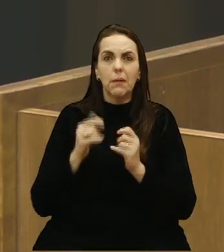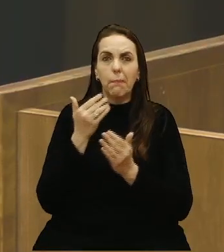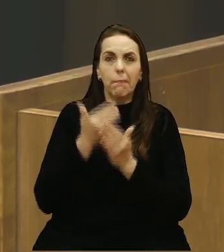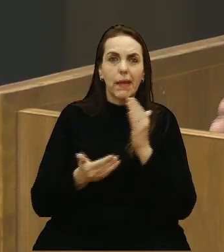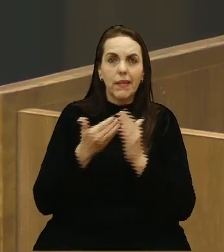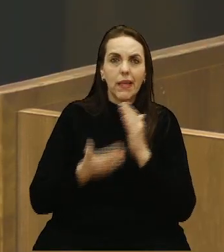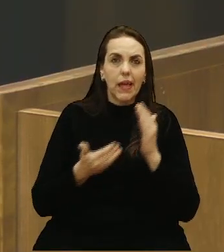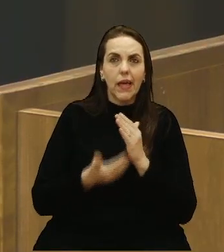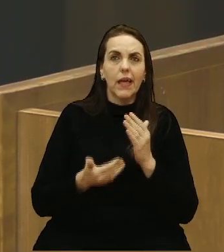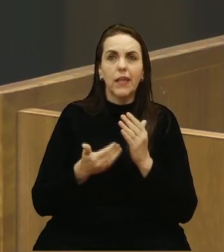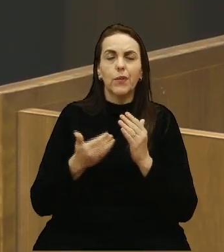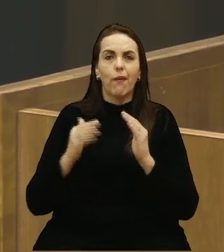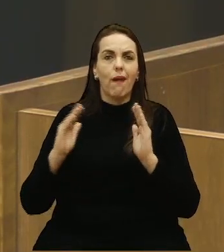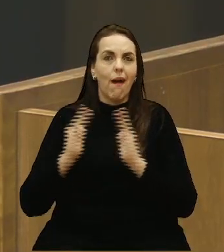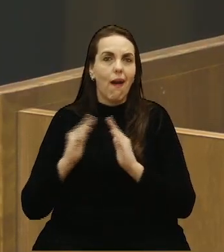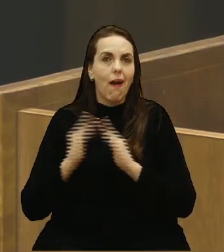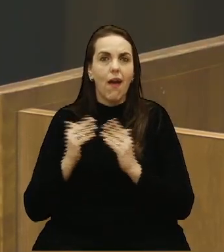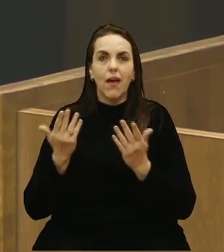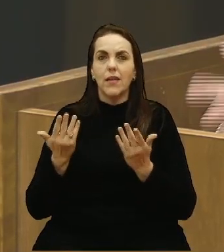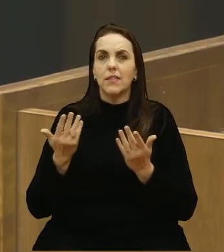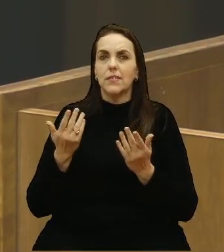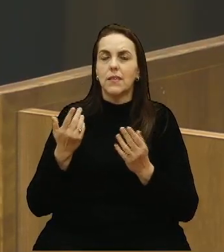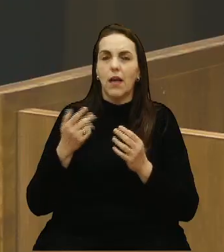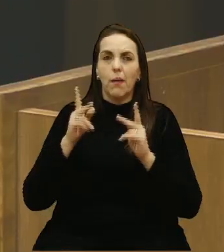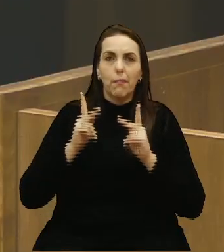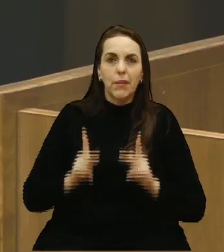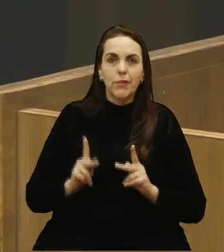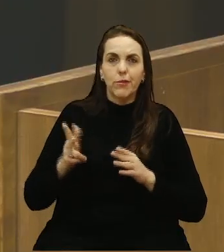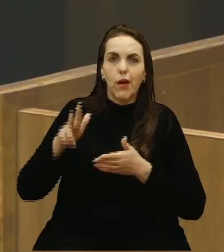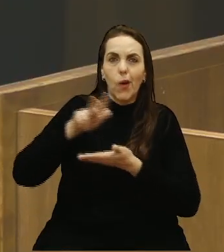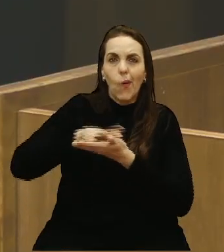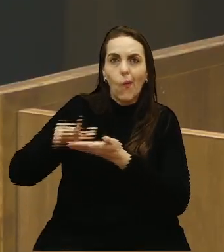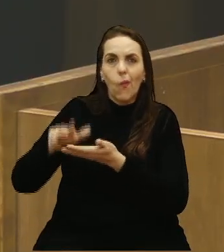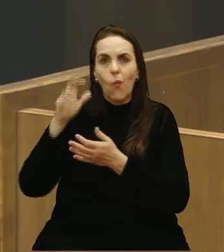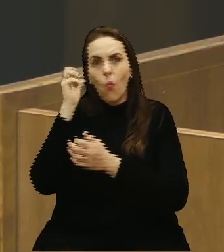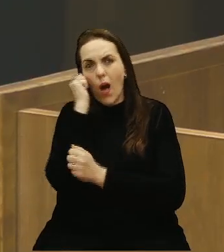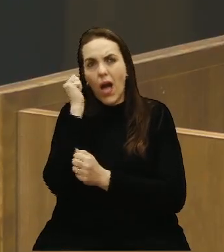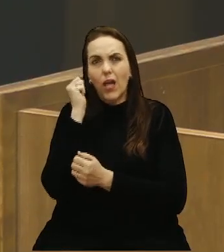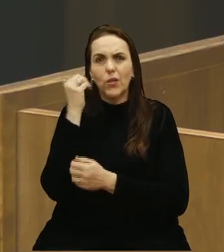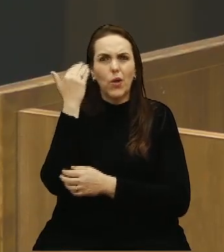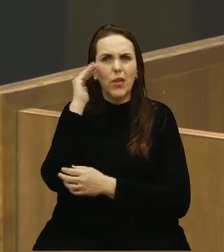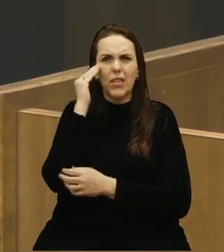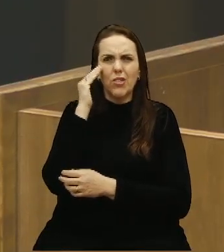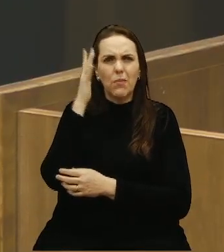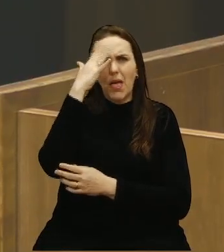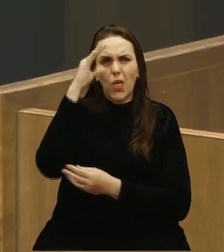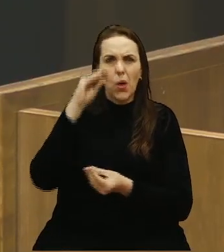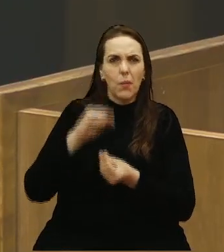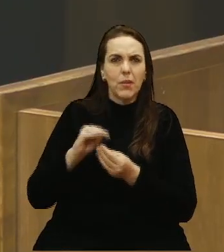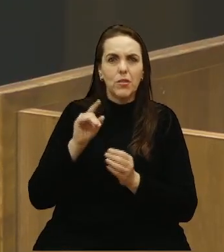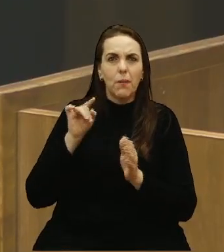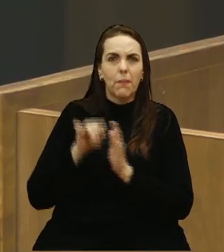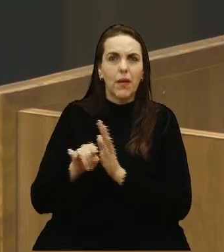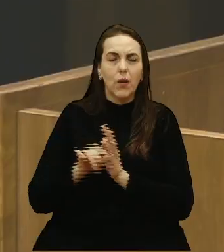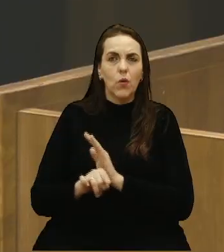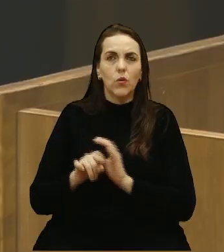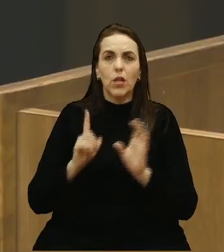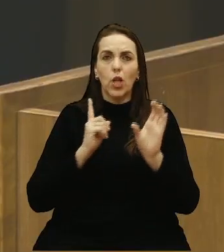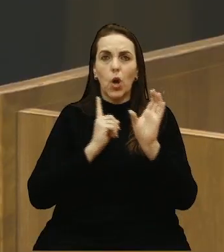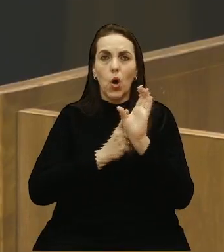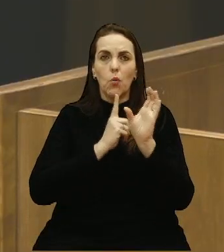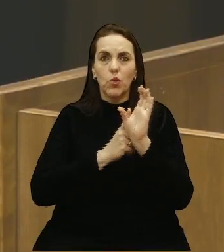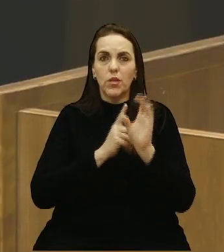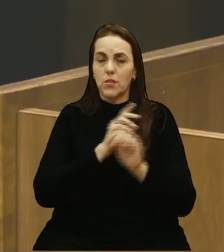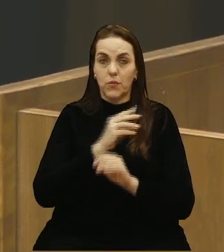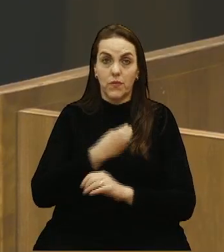alguma casa ou está tendo que botar alguém em algum quarto. Eu entendi mais ou menos, não sei se eu compreendi a pergunta, mas tipo, se a gente está vivendo um comunismo. De fato,